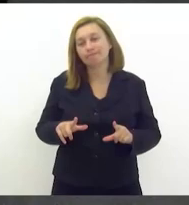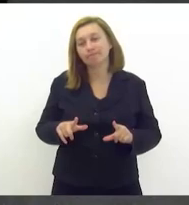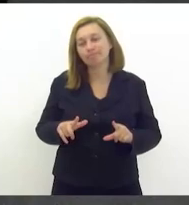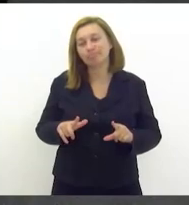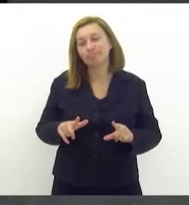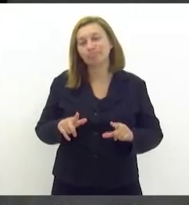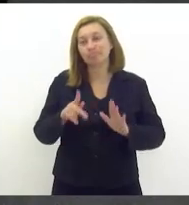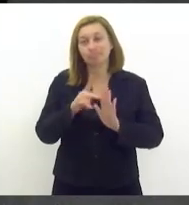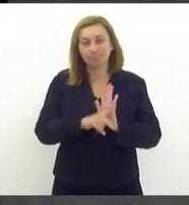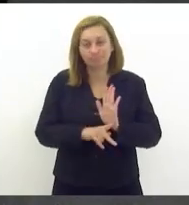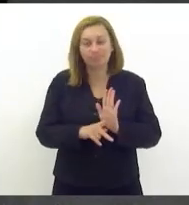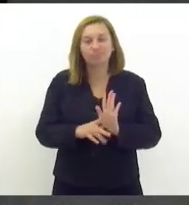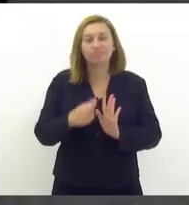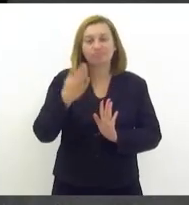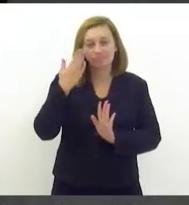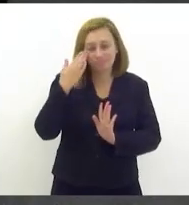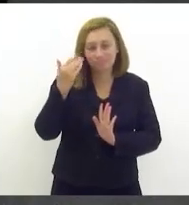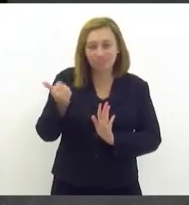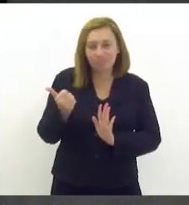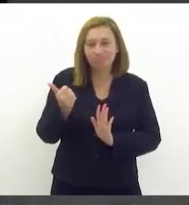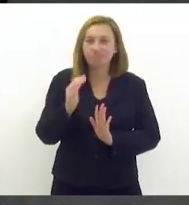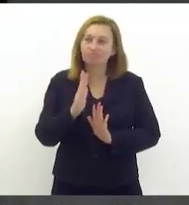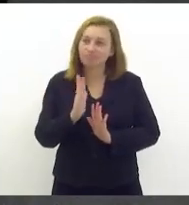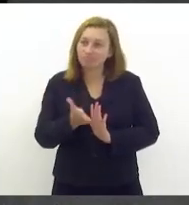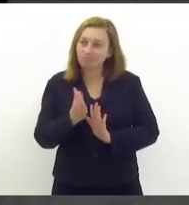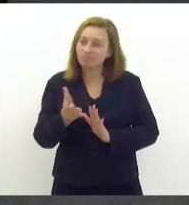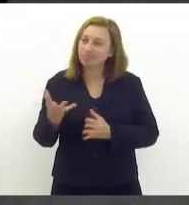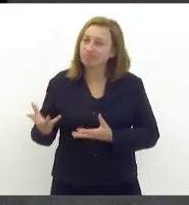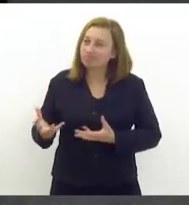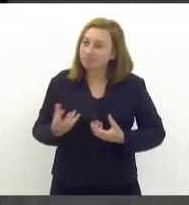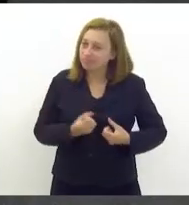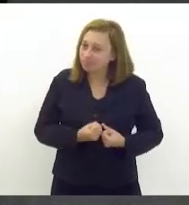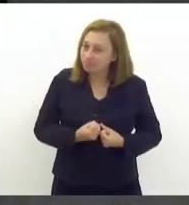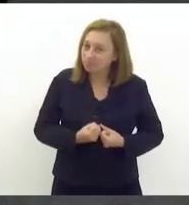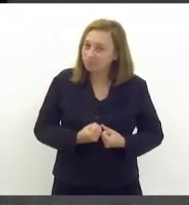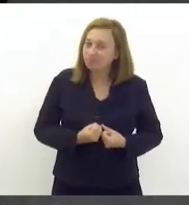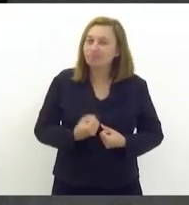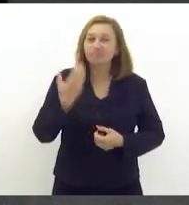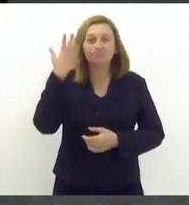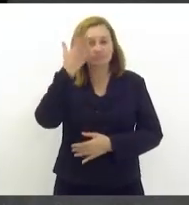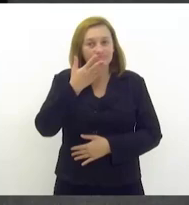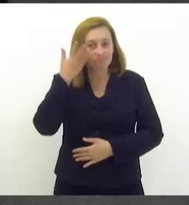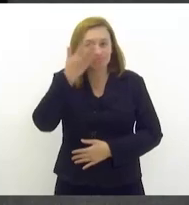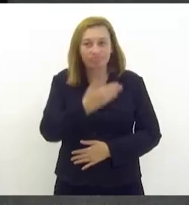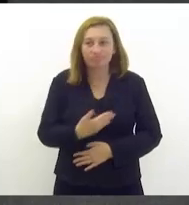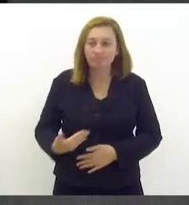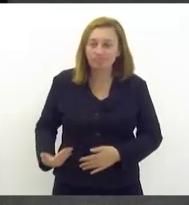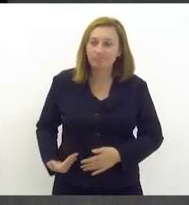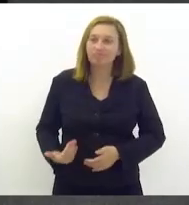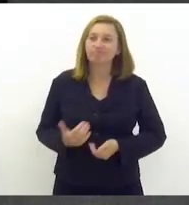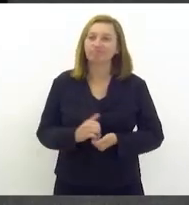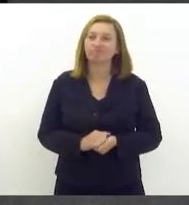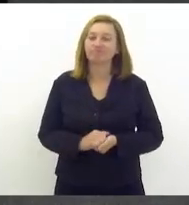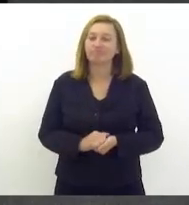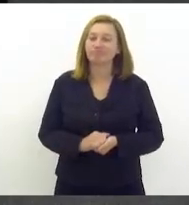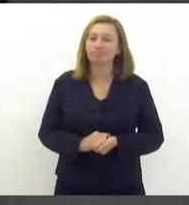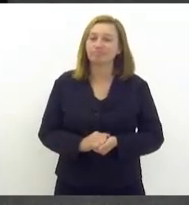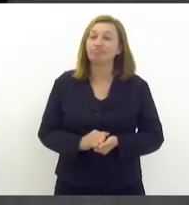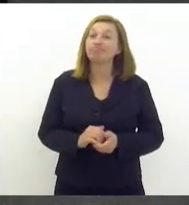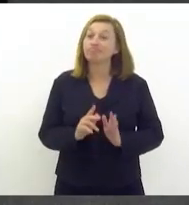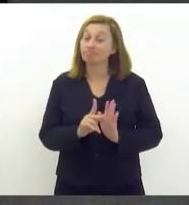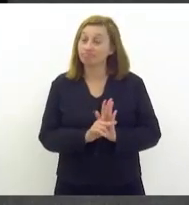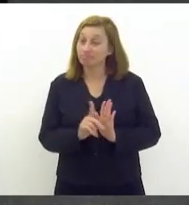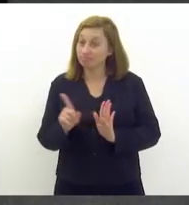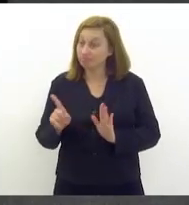nós sabíamos que já vimos recebido inclusive esta mensagem do governo e este projeto